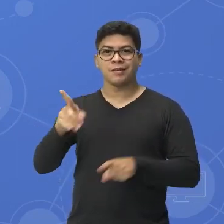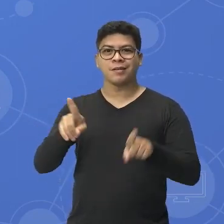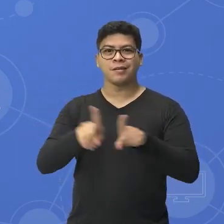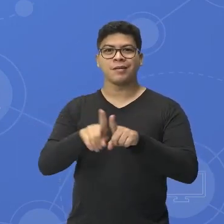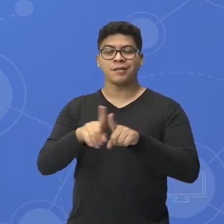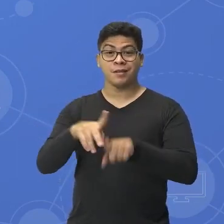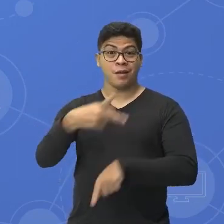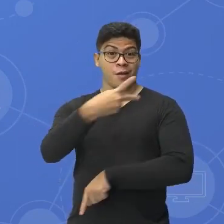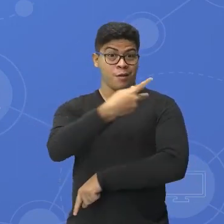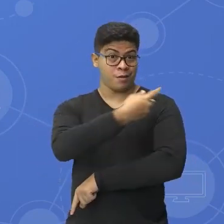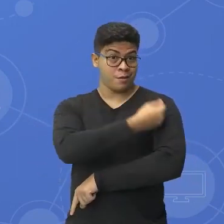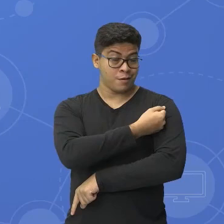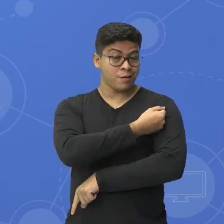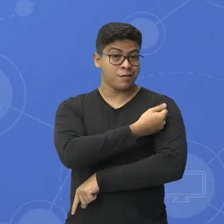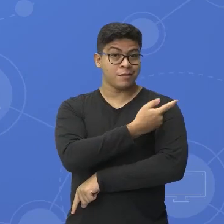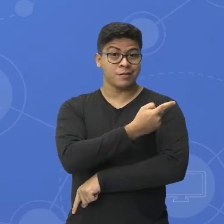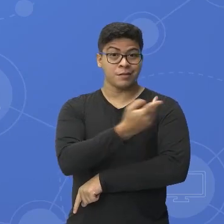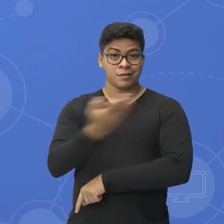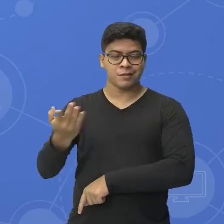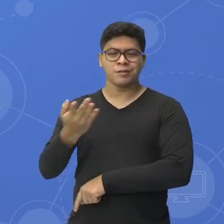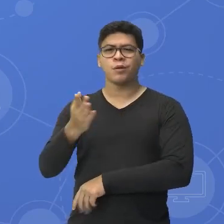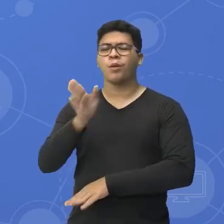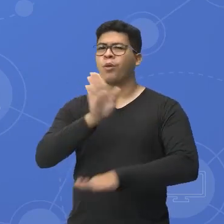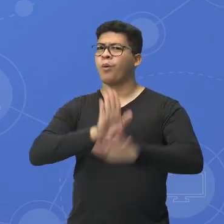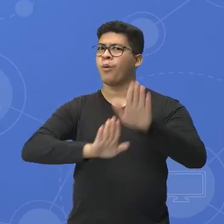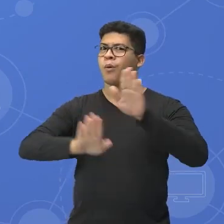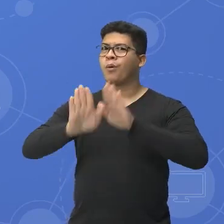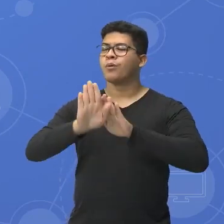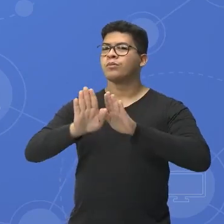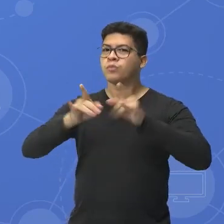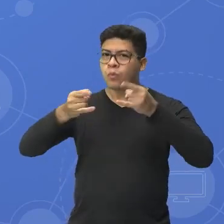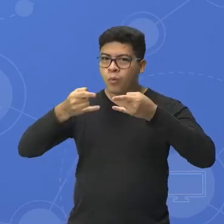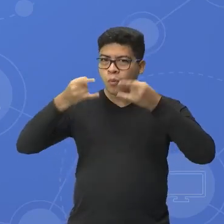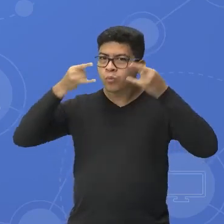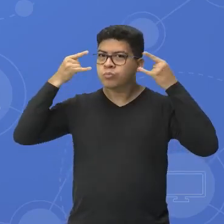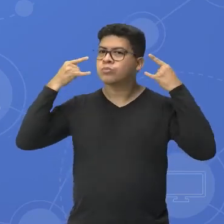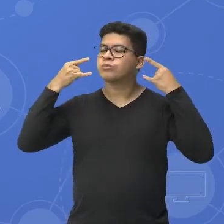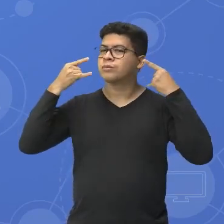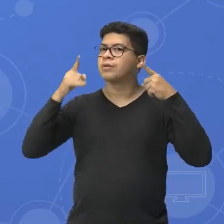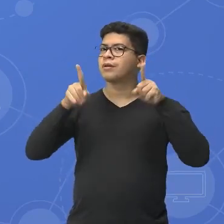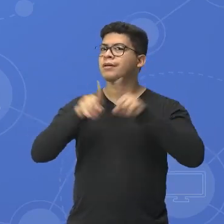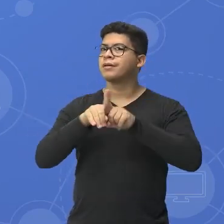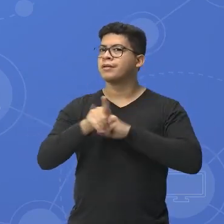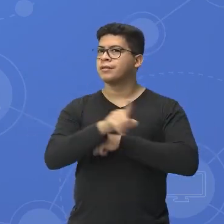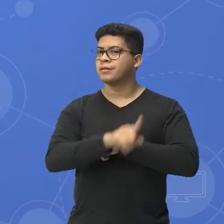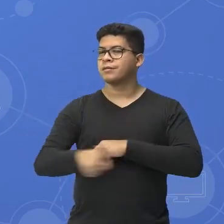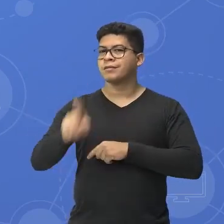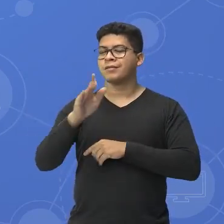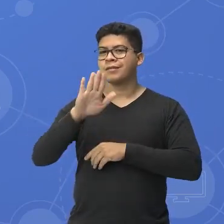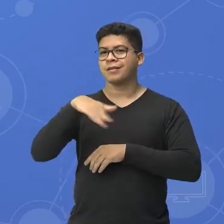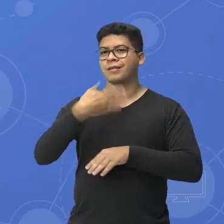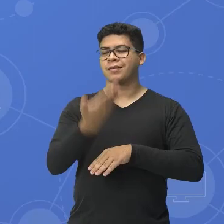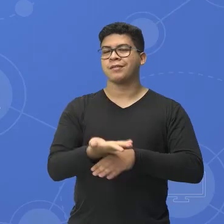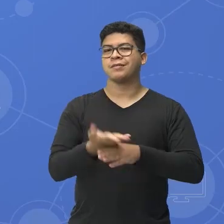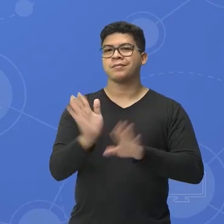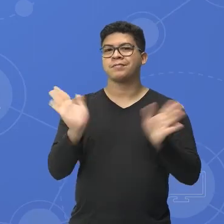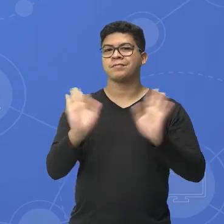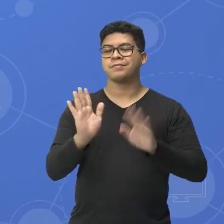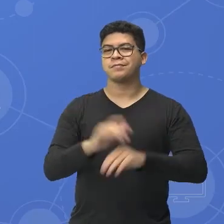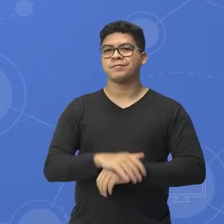se vacinado, estejam se cuidando na medida do possível, tá bom? E até a próxima!